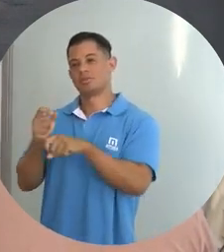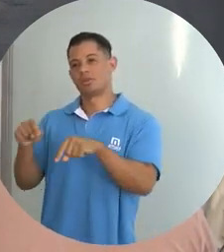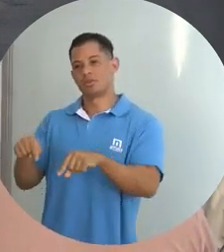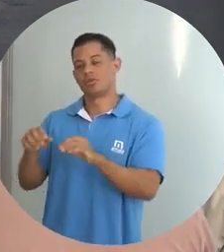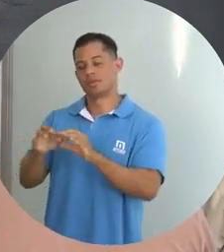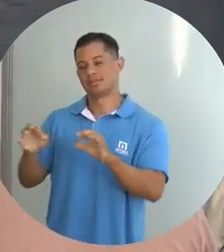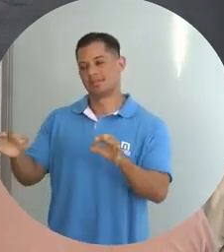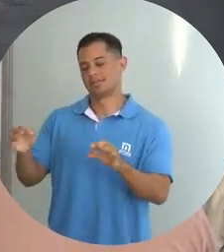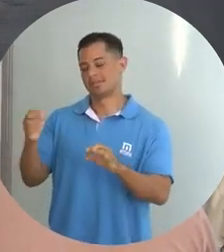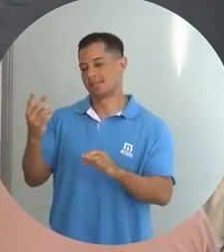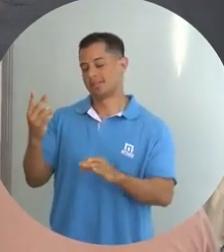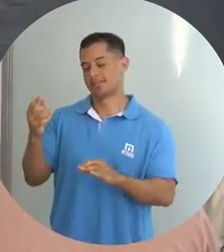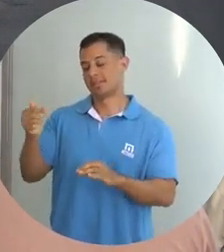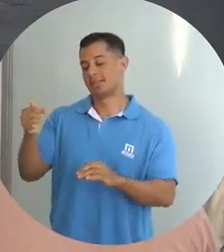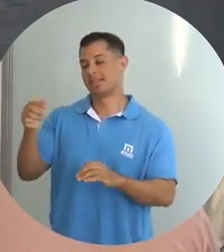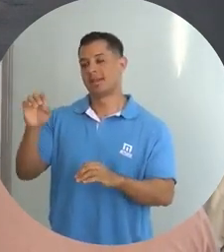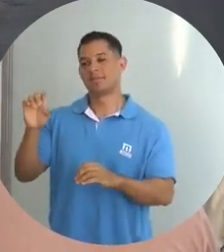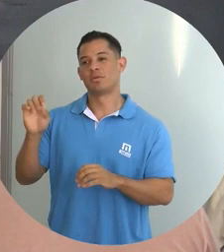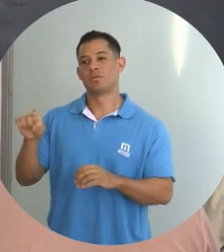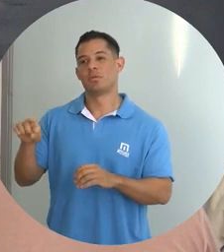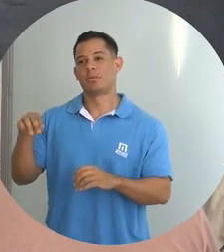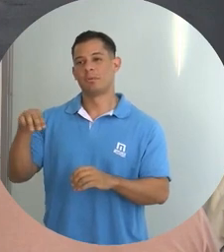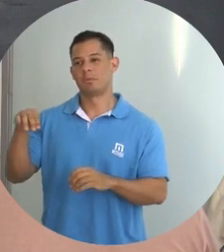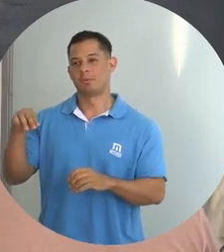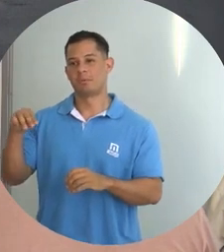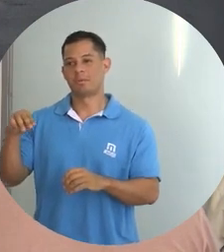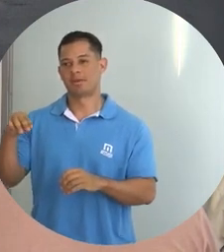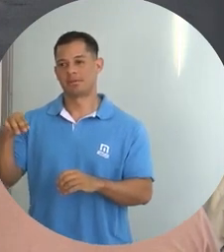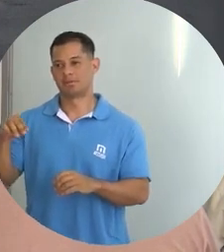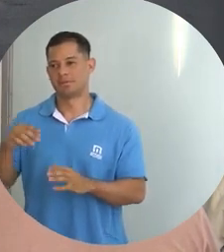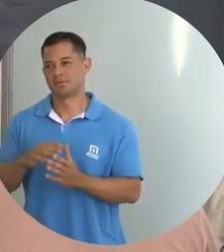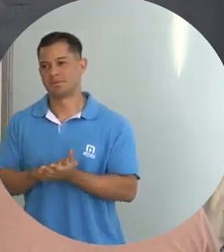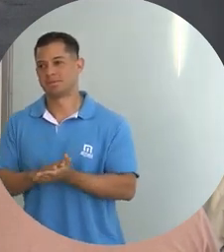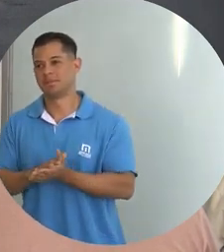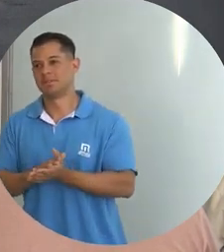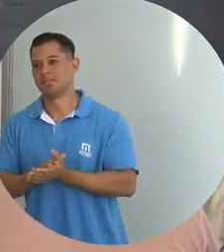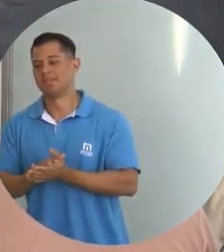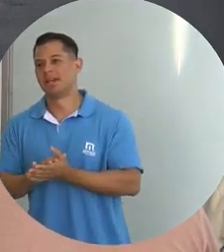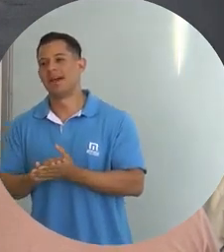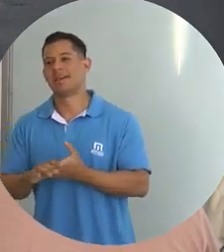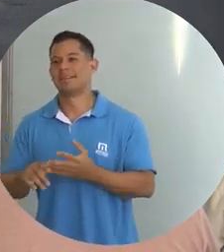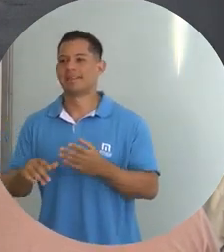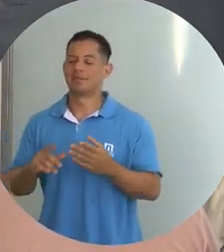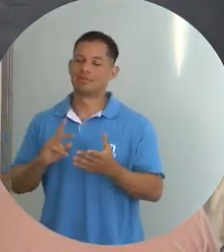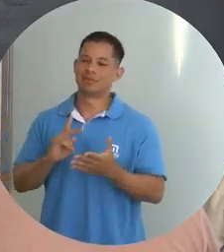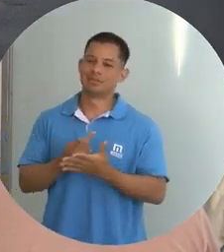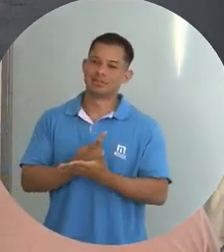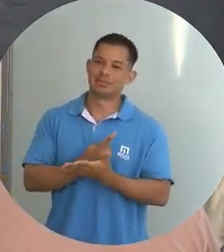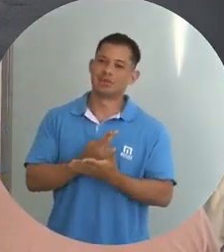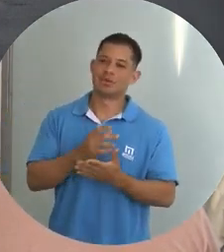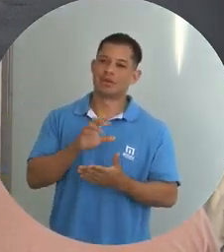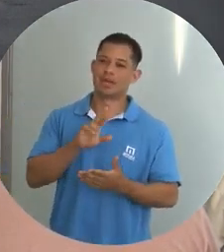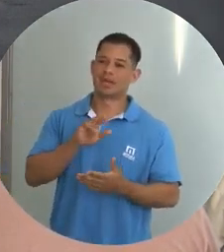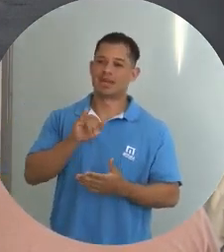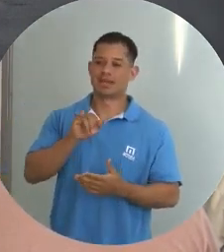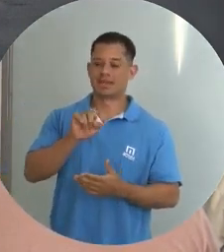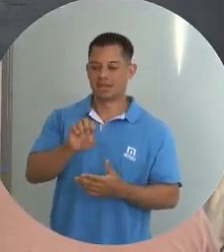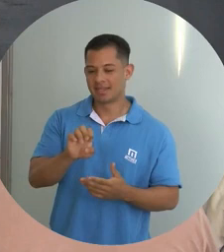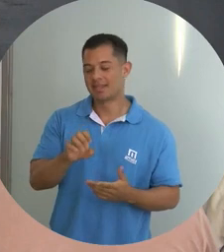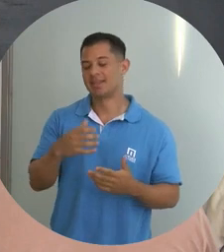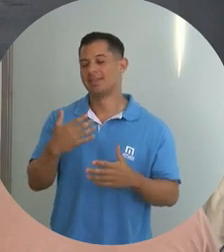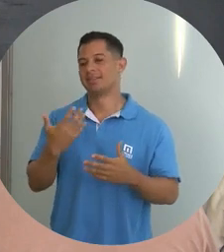70 mil metros, essa segunda etapa. A obra parou um pouco, teve, né, veio crise e afins, né? Nosso país